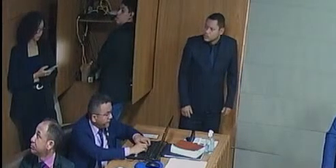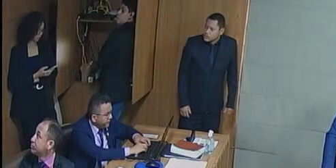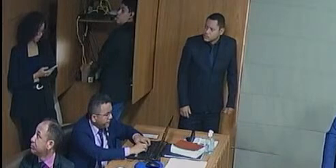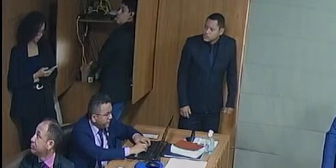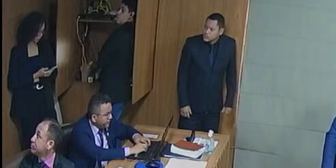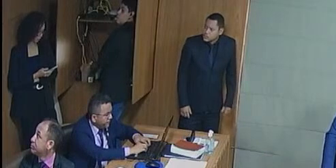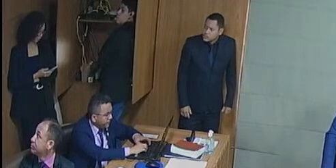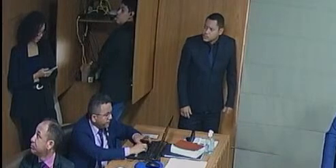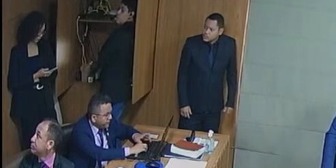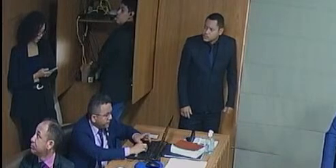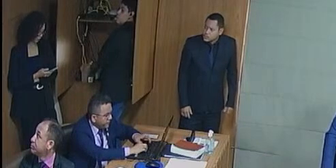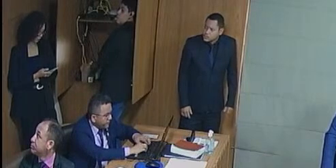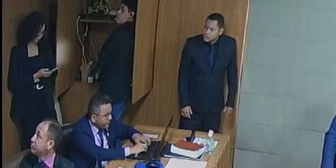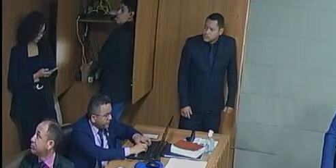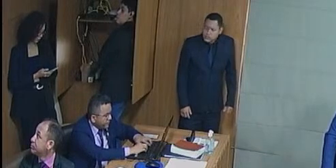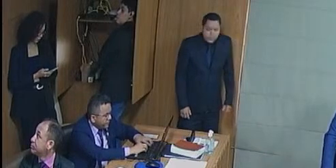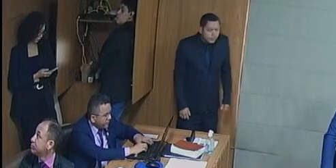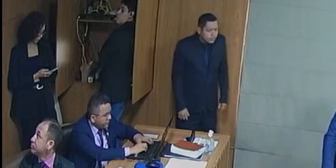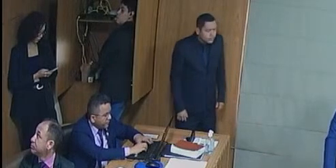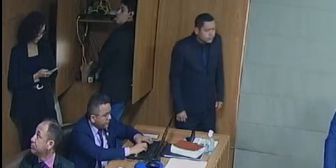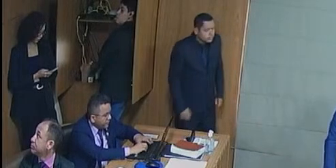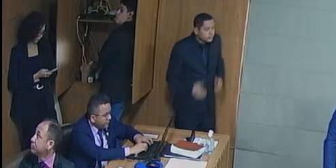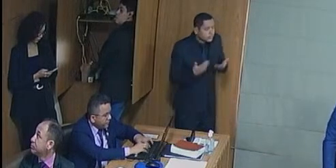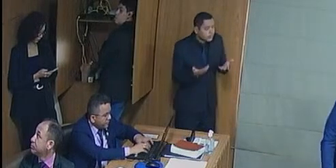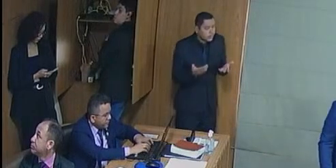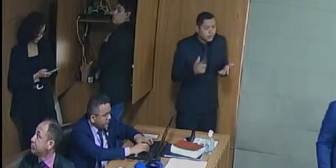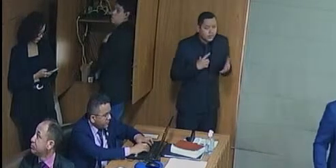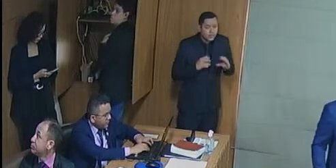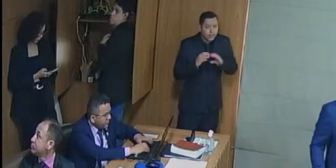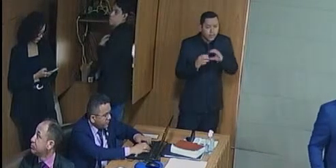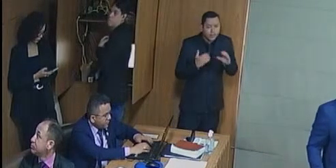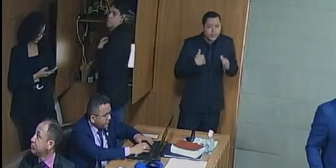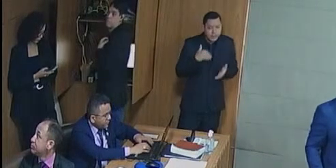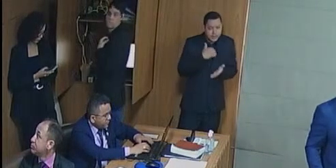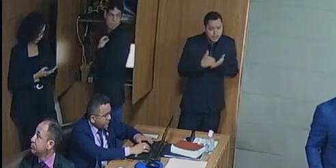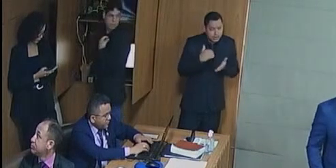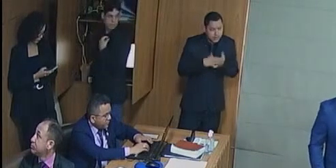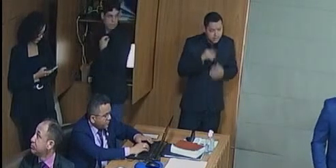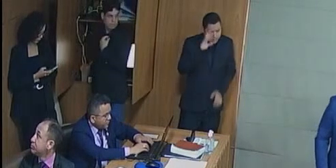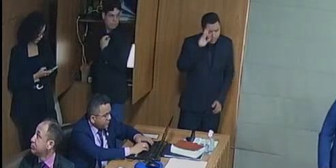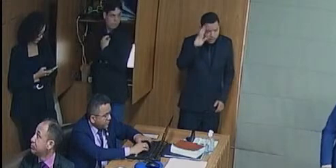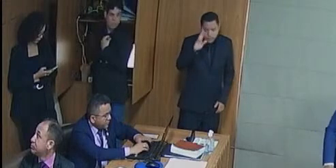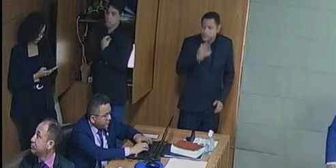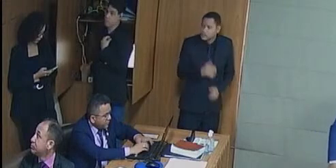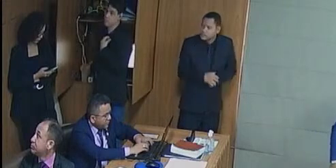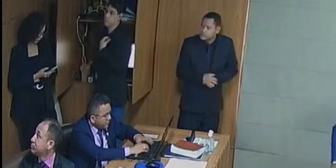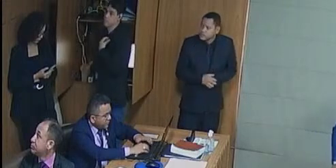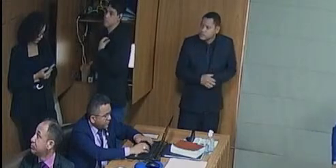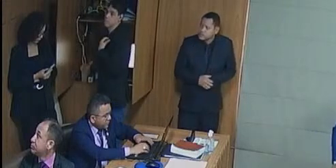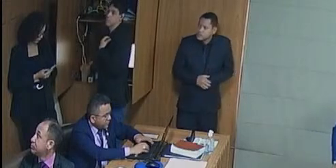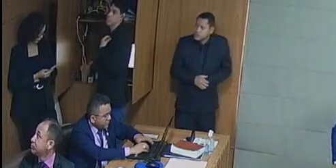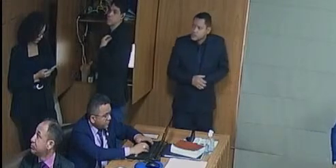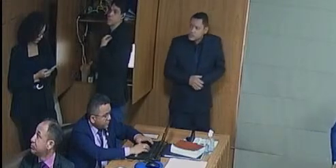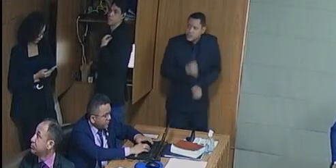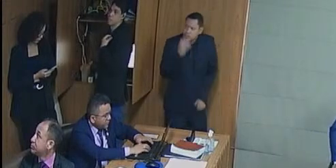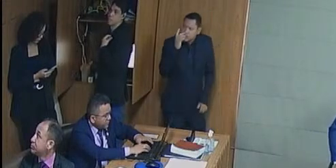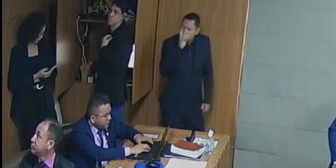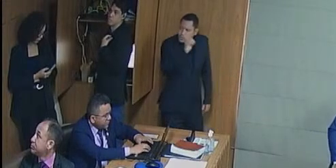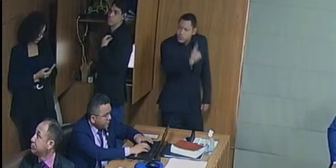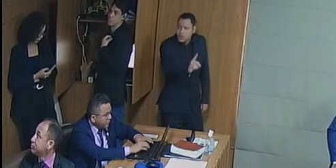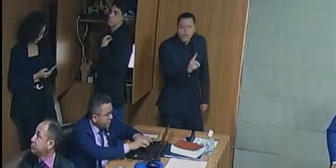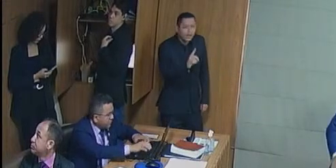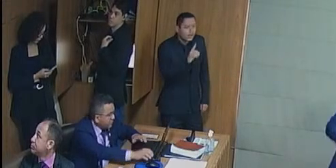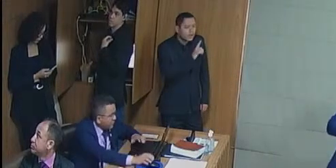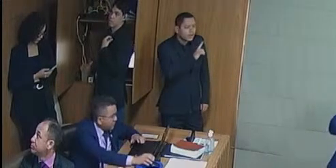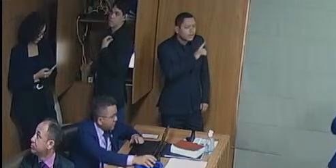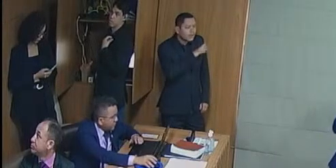favor Essa é é o diálogo que ele Manteve com a secretária chefa de gabinete Bom dia mandou um áudio ela mandou o